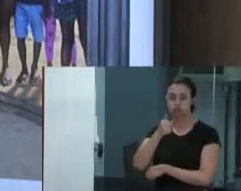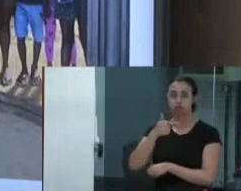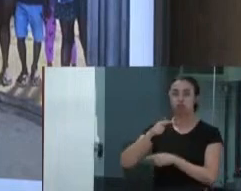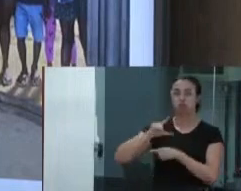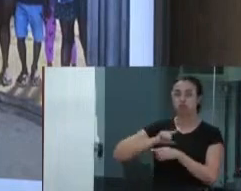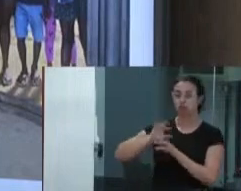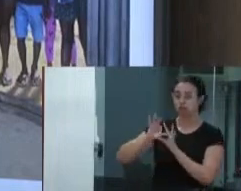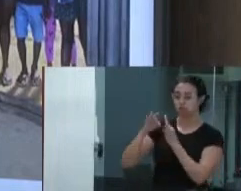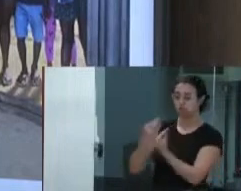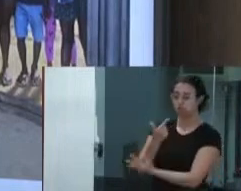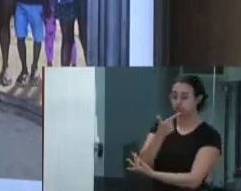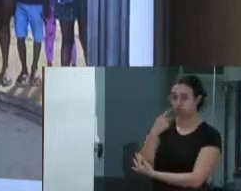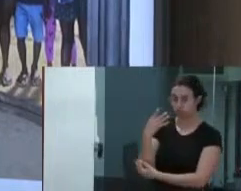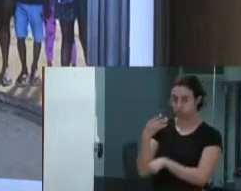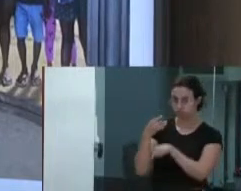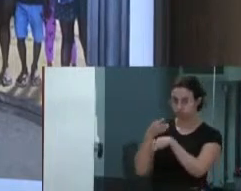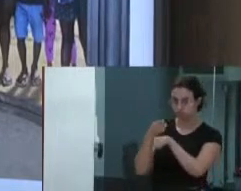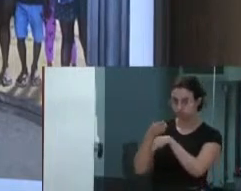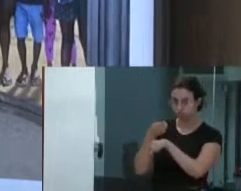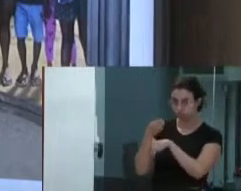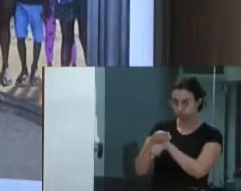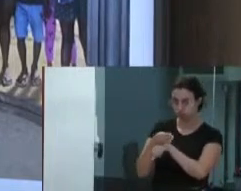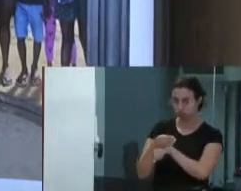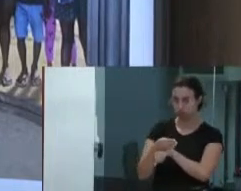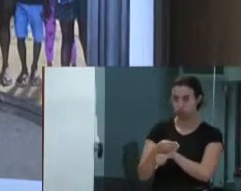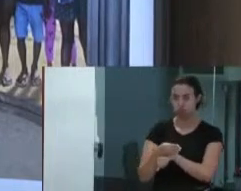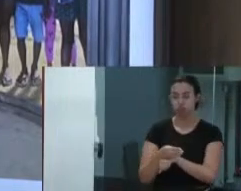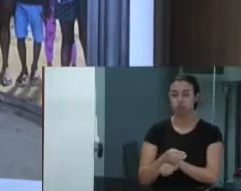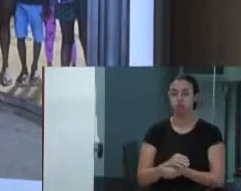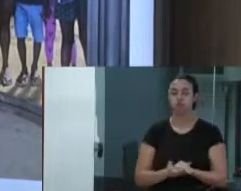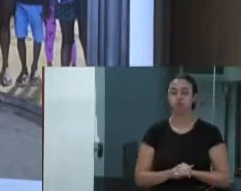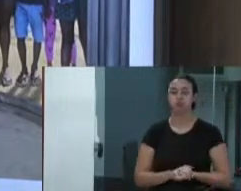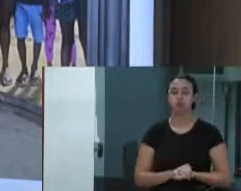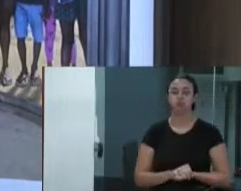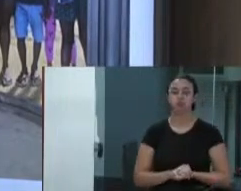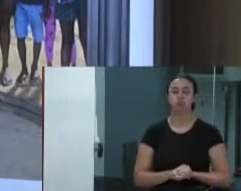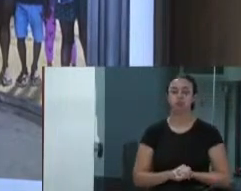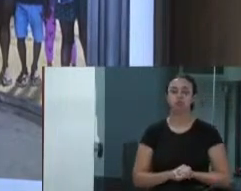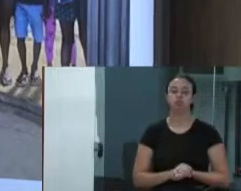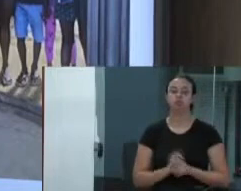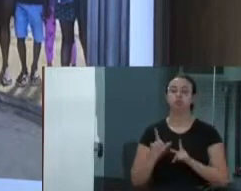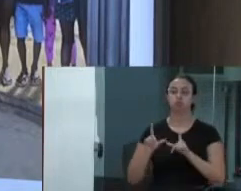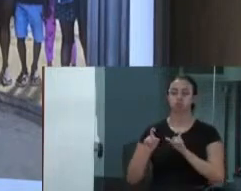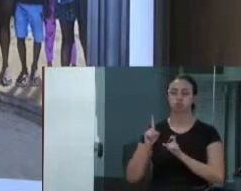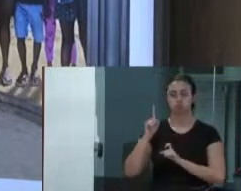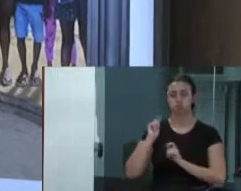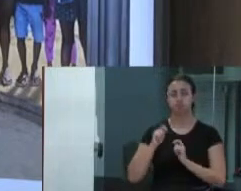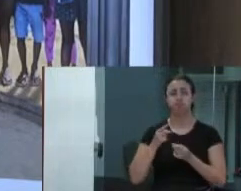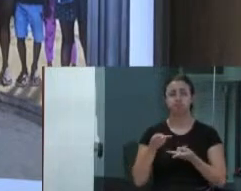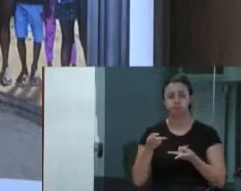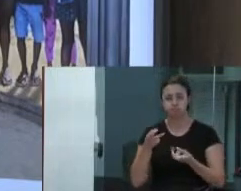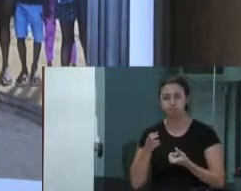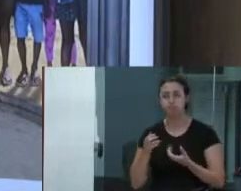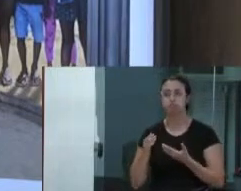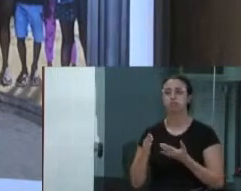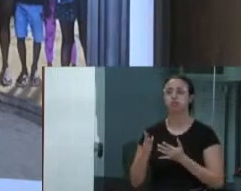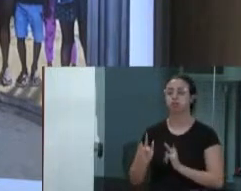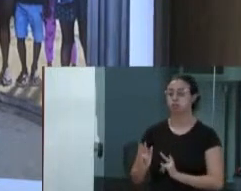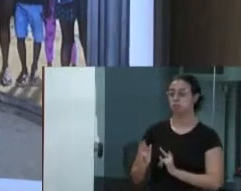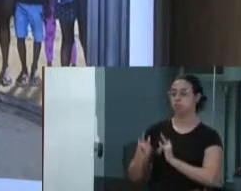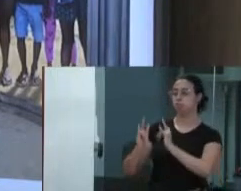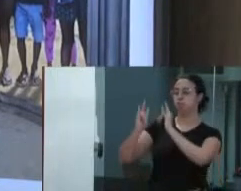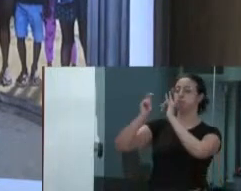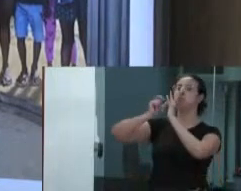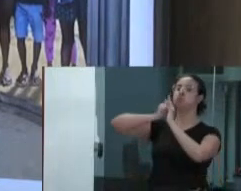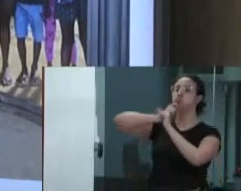em acompanhamento. No Nova Suíça nós temos 25. Né, nas fotos ali a gente pode ver os prédios em construção, né,